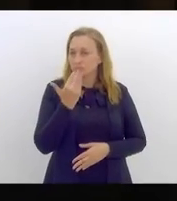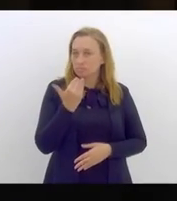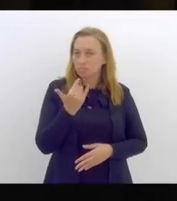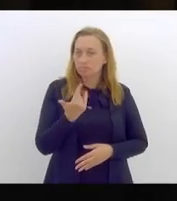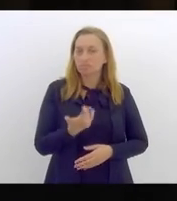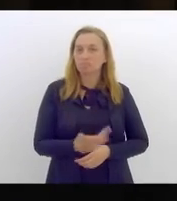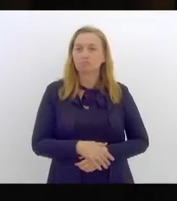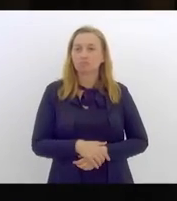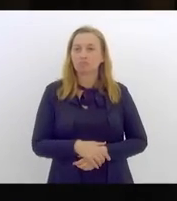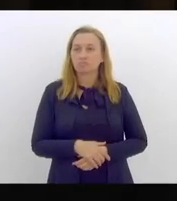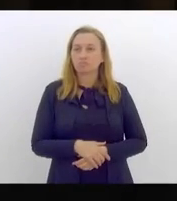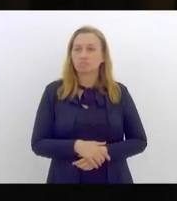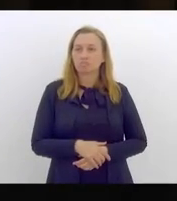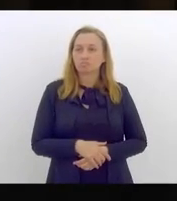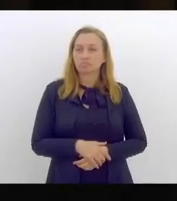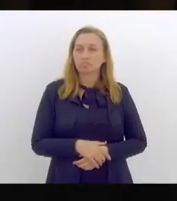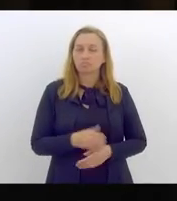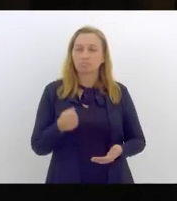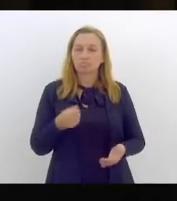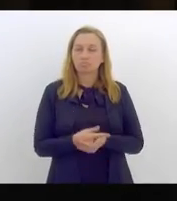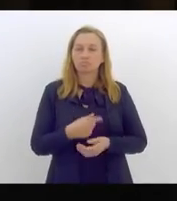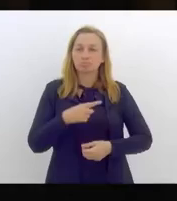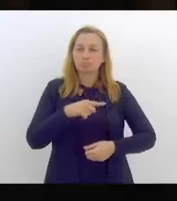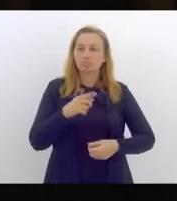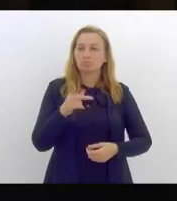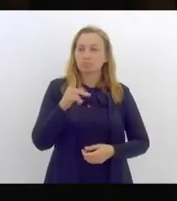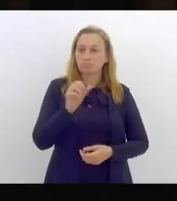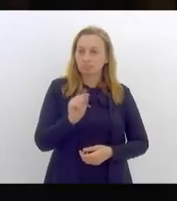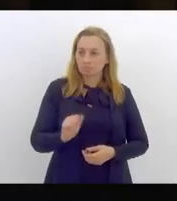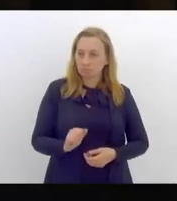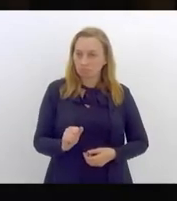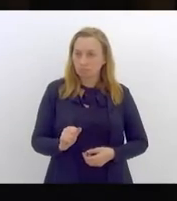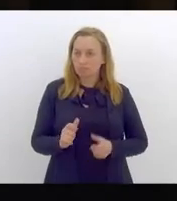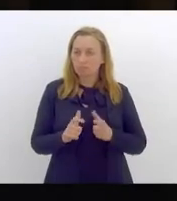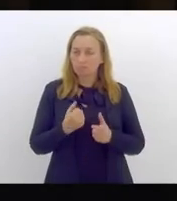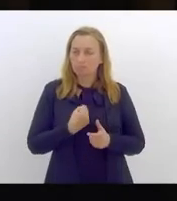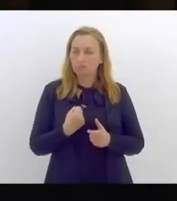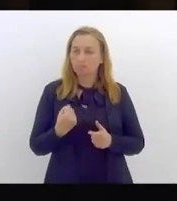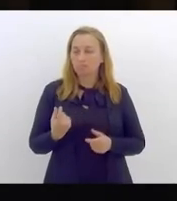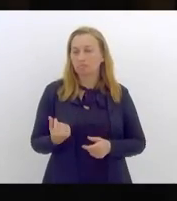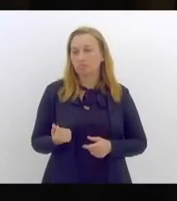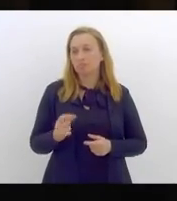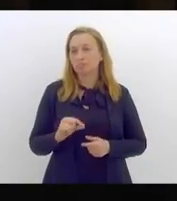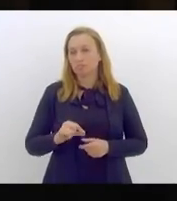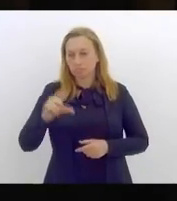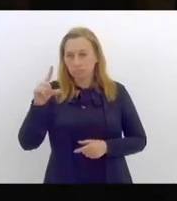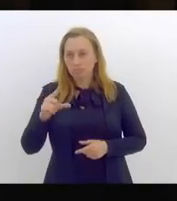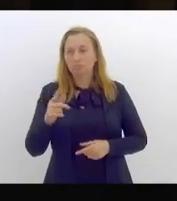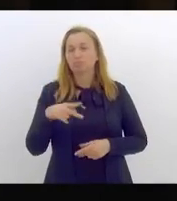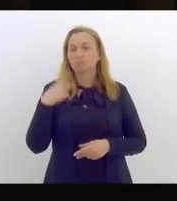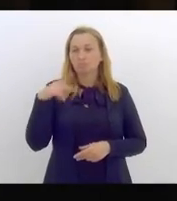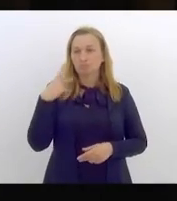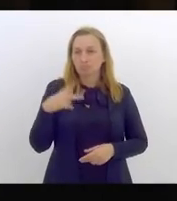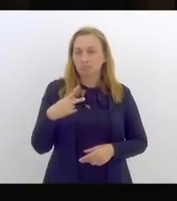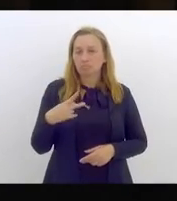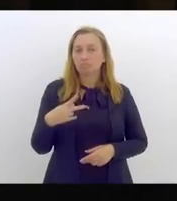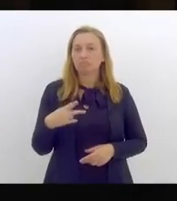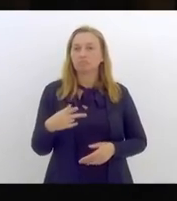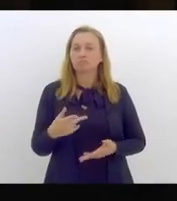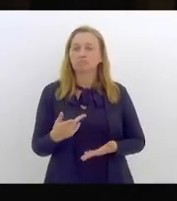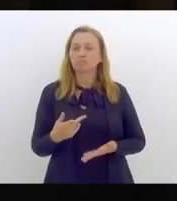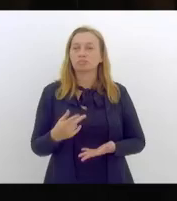não tem condições de comprar um gás de cozinha que aumenta assustadoramente diante da política